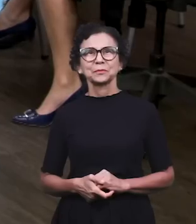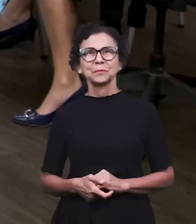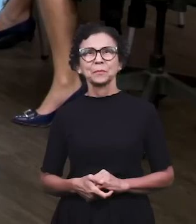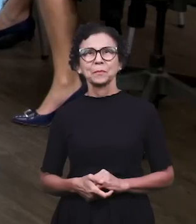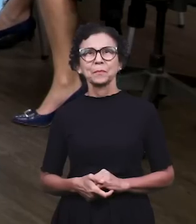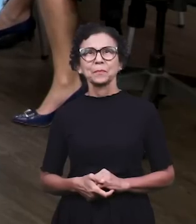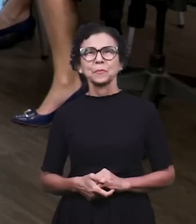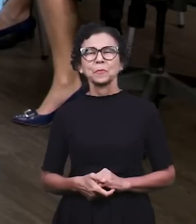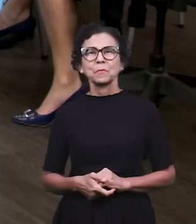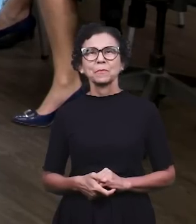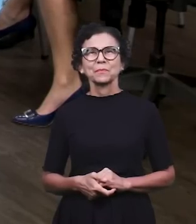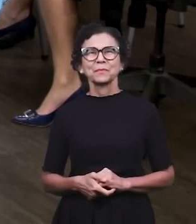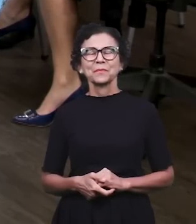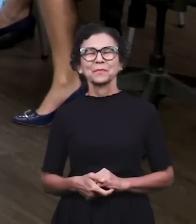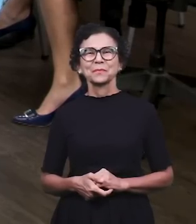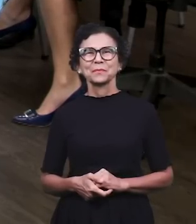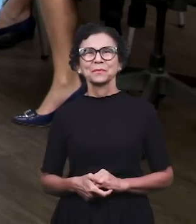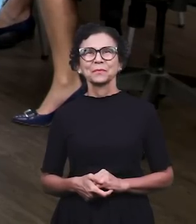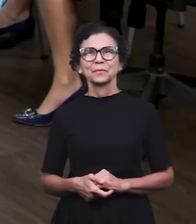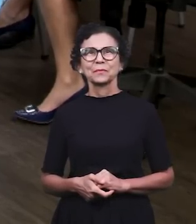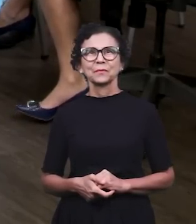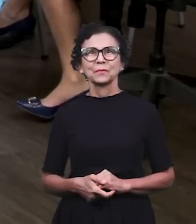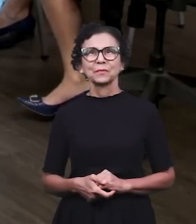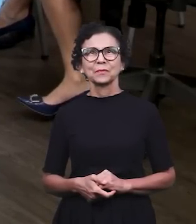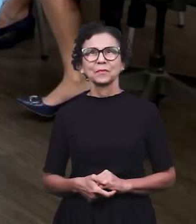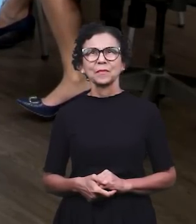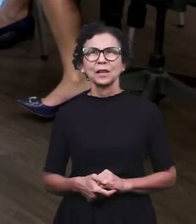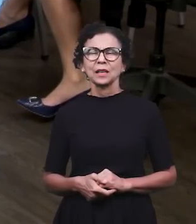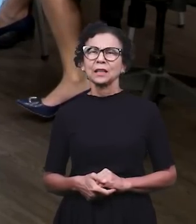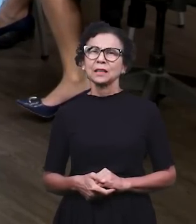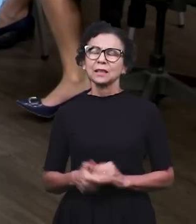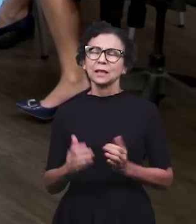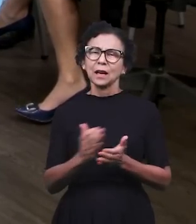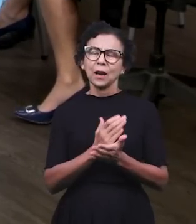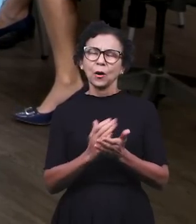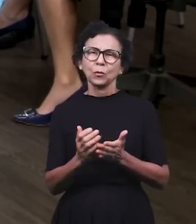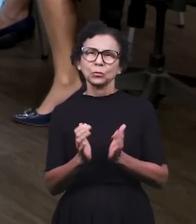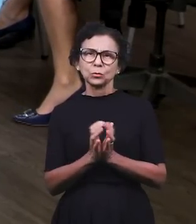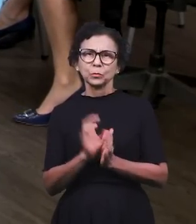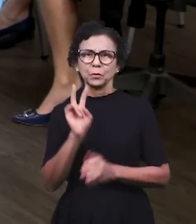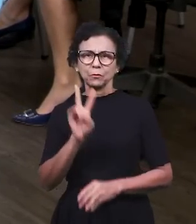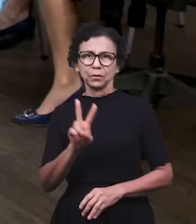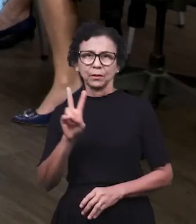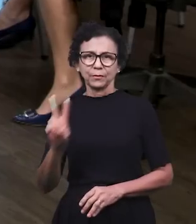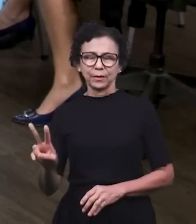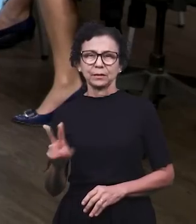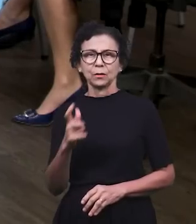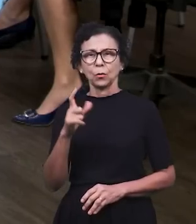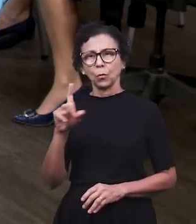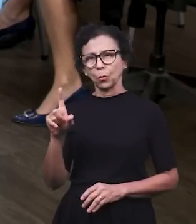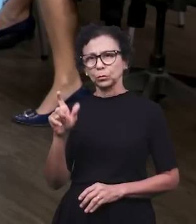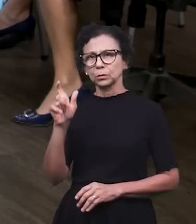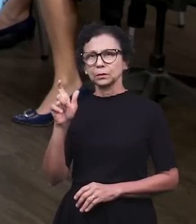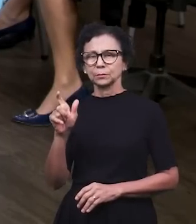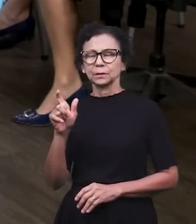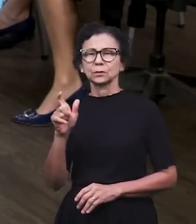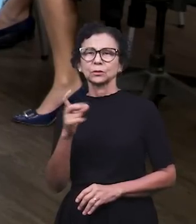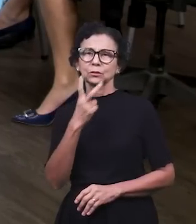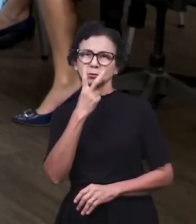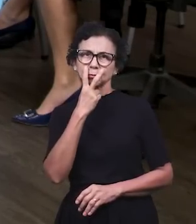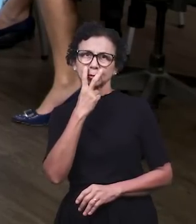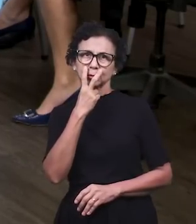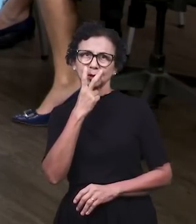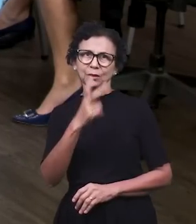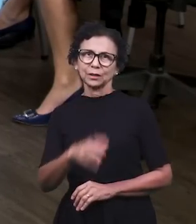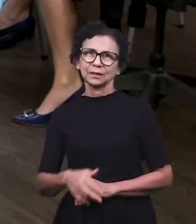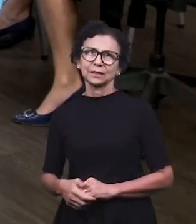Aqui Muito são bem. os Maruípe em nossos Vitória. É. Mas as demais são em Vila Velha. Tô certo? Isso, é bom a gente falar. Vai chegar em